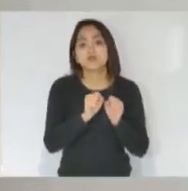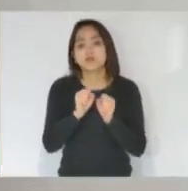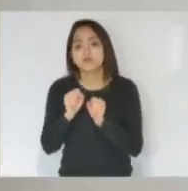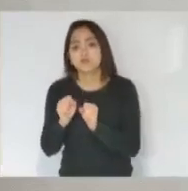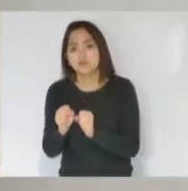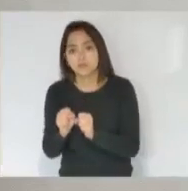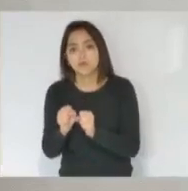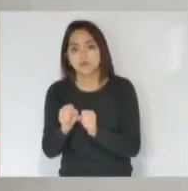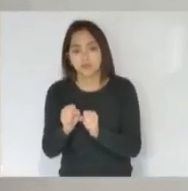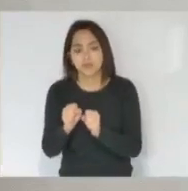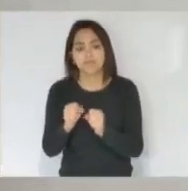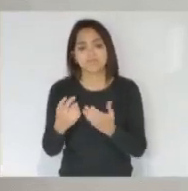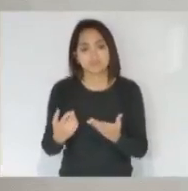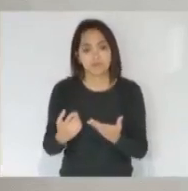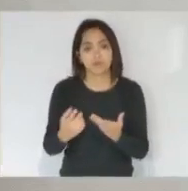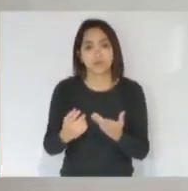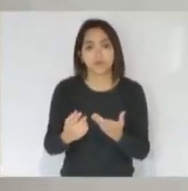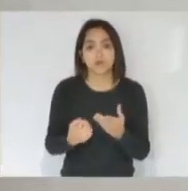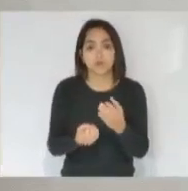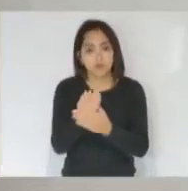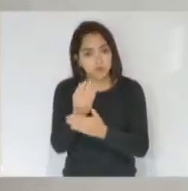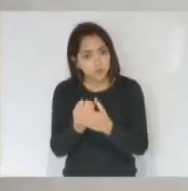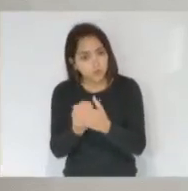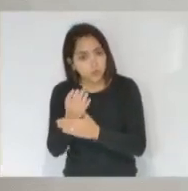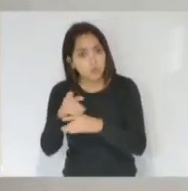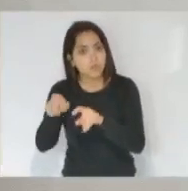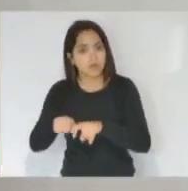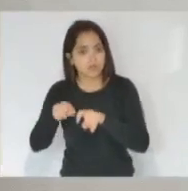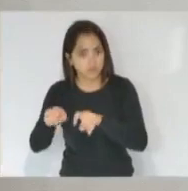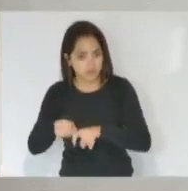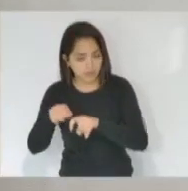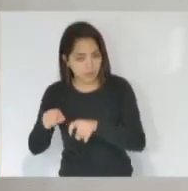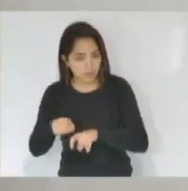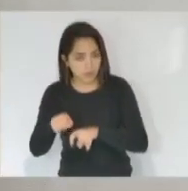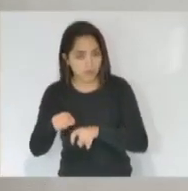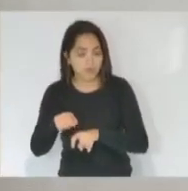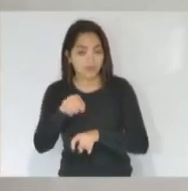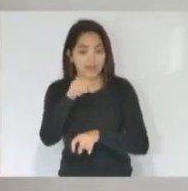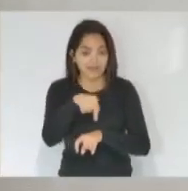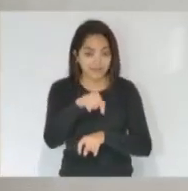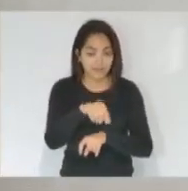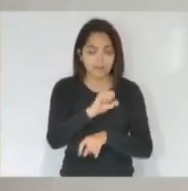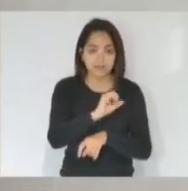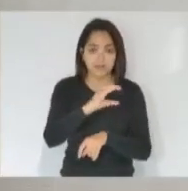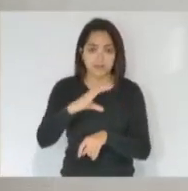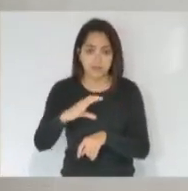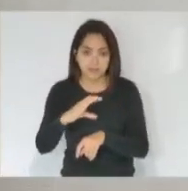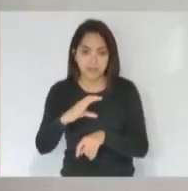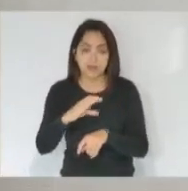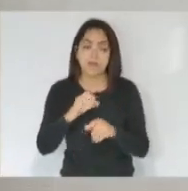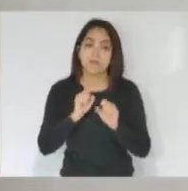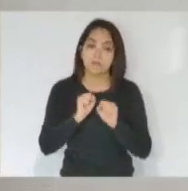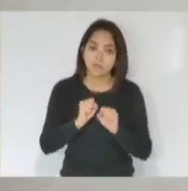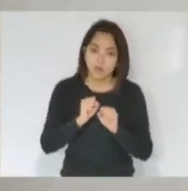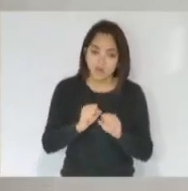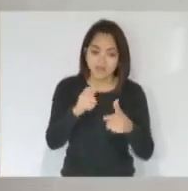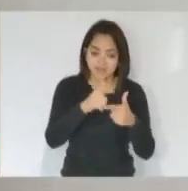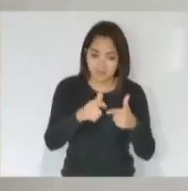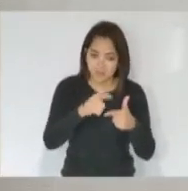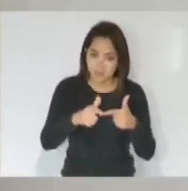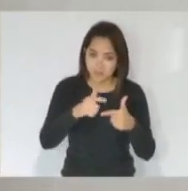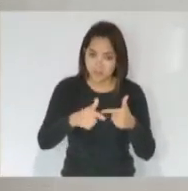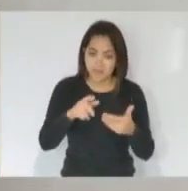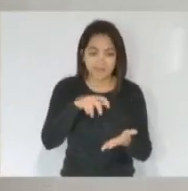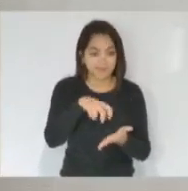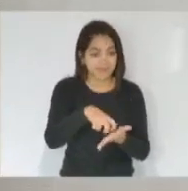do poder do agronegócio, da produção agrícola de Santa Catarina ser penalizada e esse setor